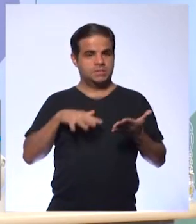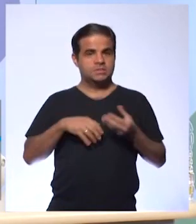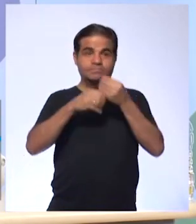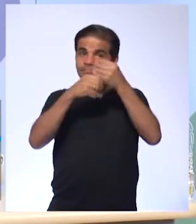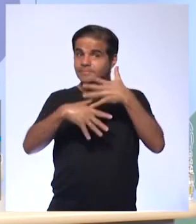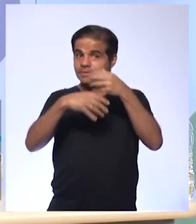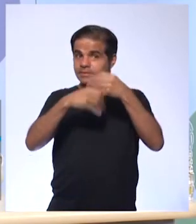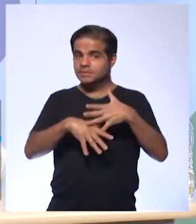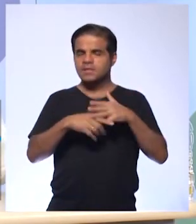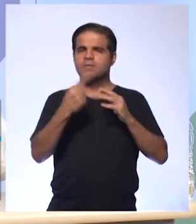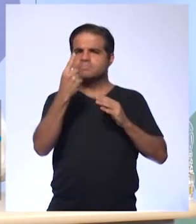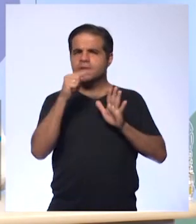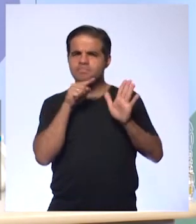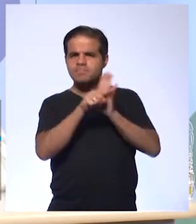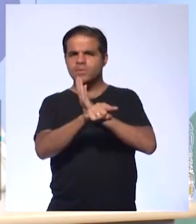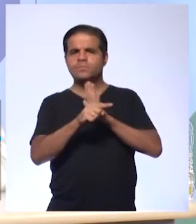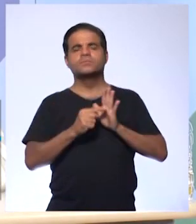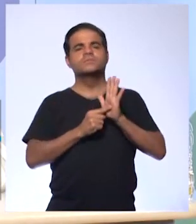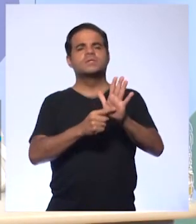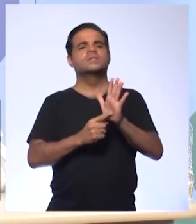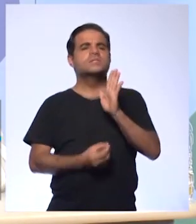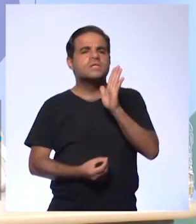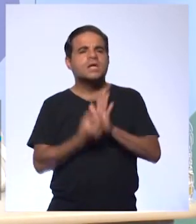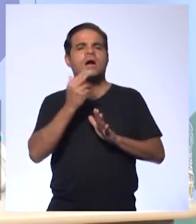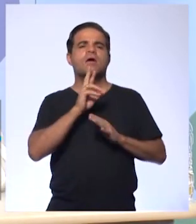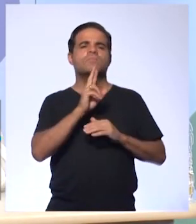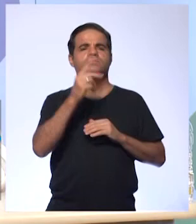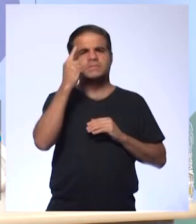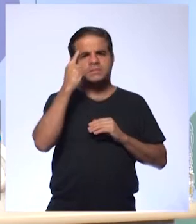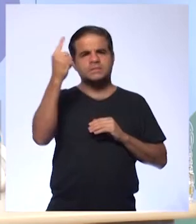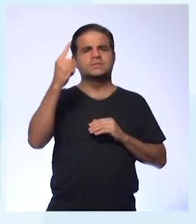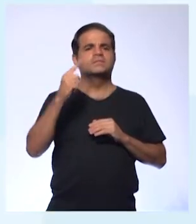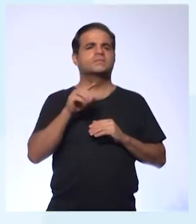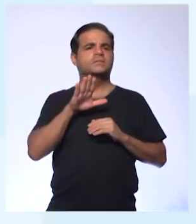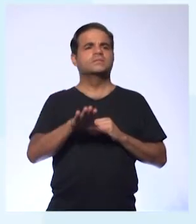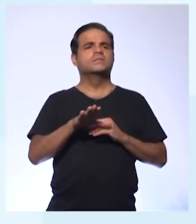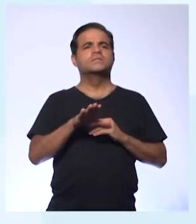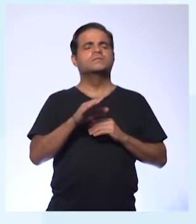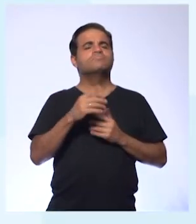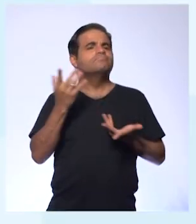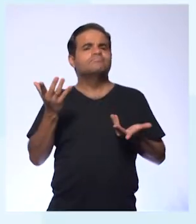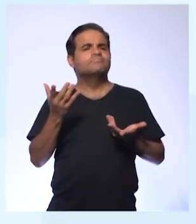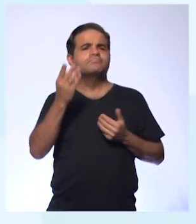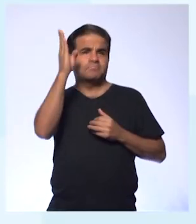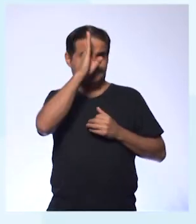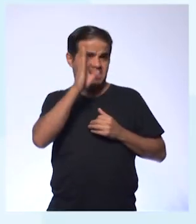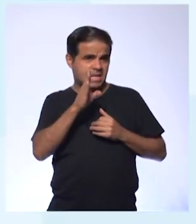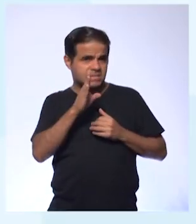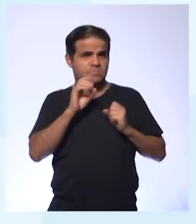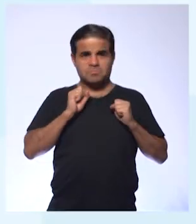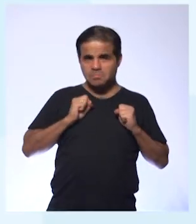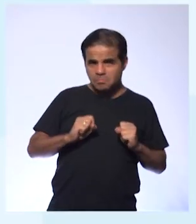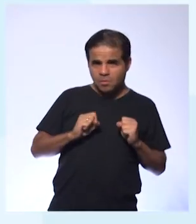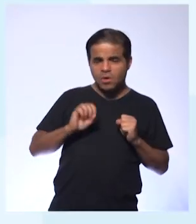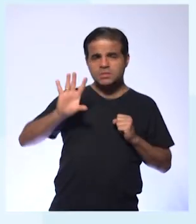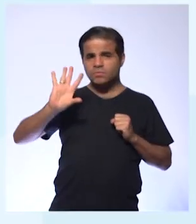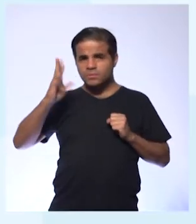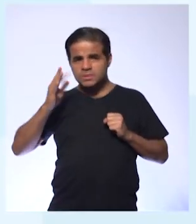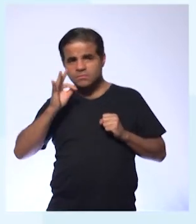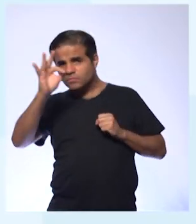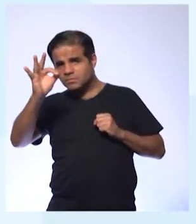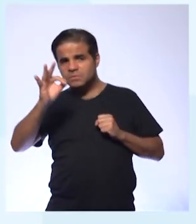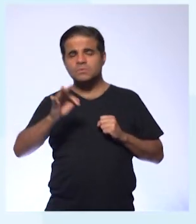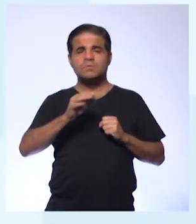chat. Vai aparecer uma perguntinha para vocês formularem aí uma hipótese. O Brasil pode ser afetado por